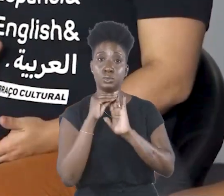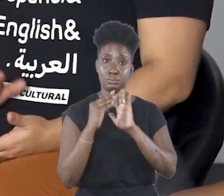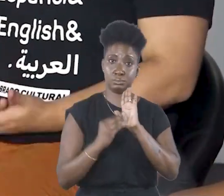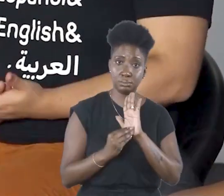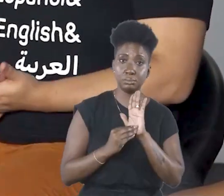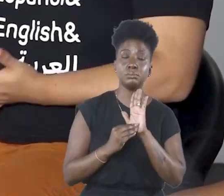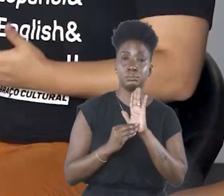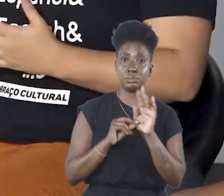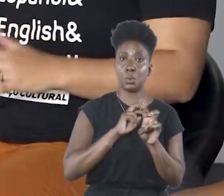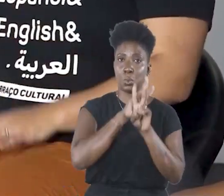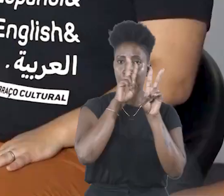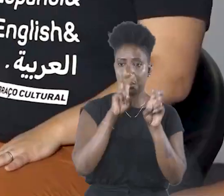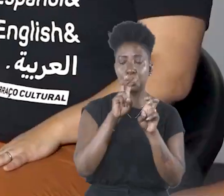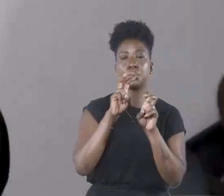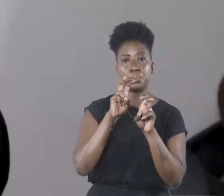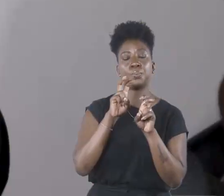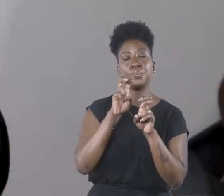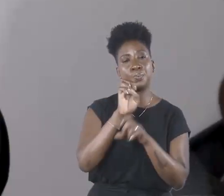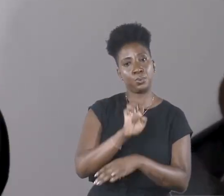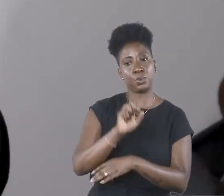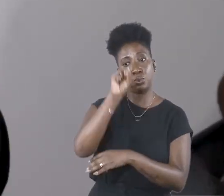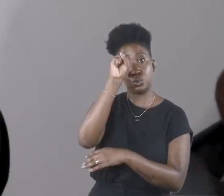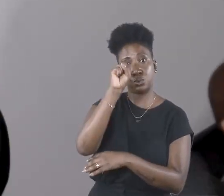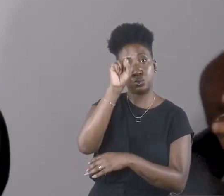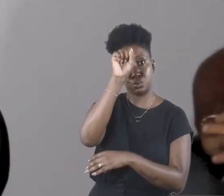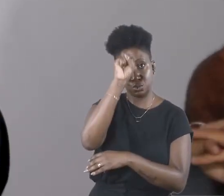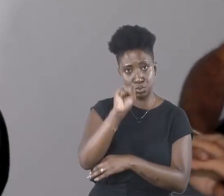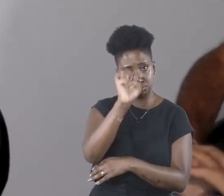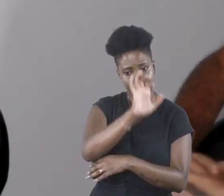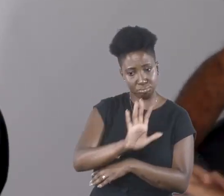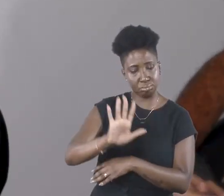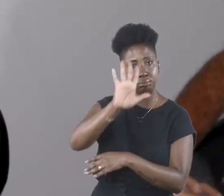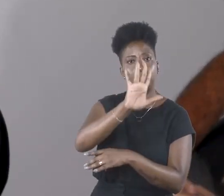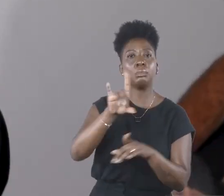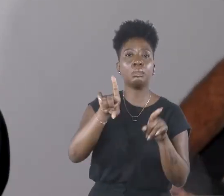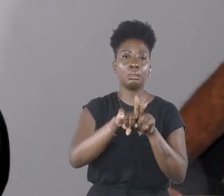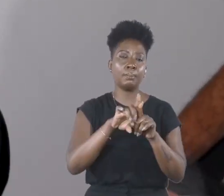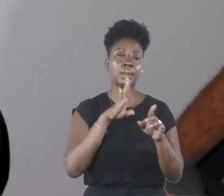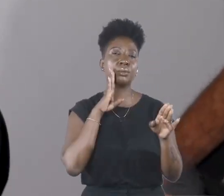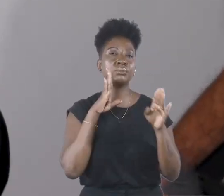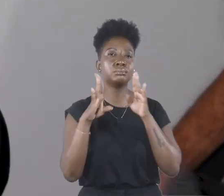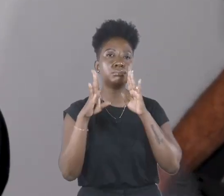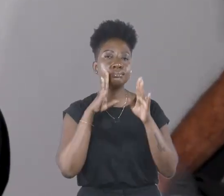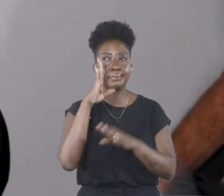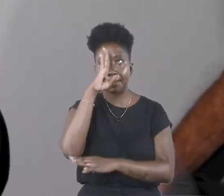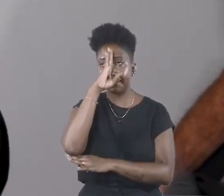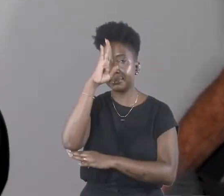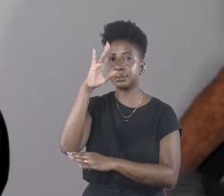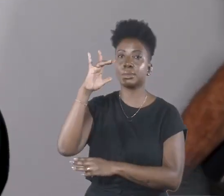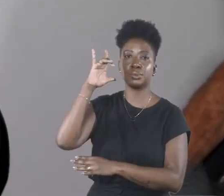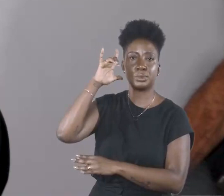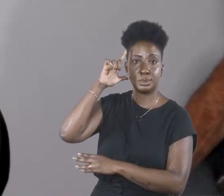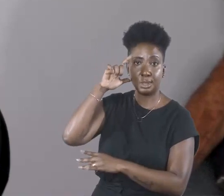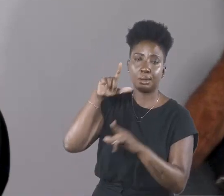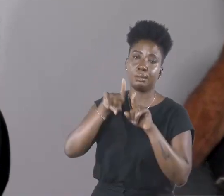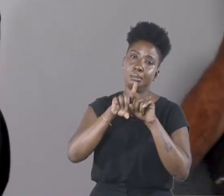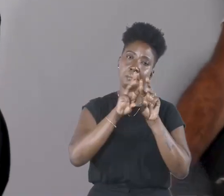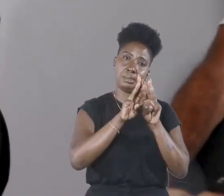endereço? Bom, para os nossos cursos, as inscrições são através do nosso site, abracocultural.com.br, abracocultural,